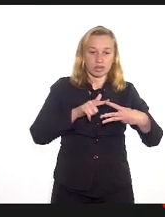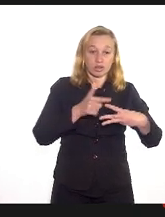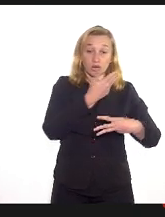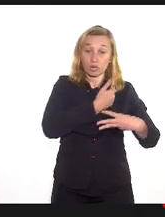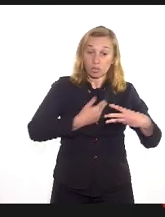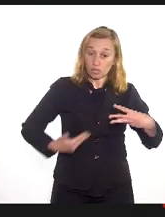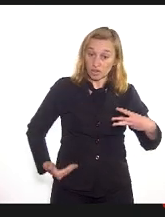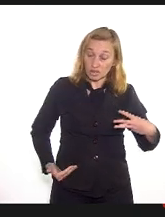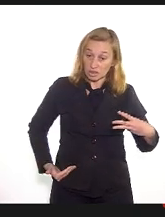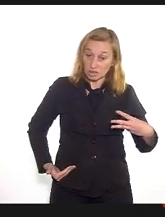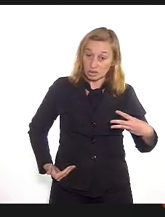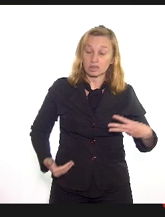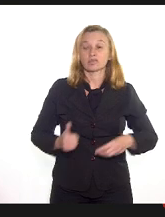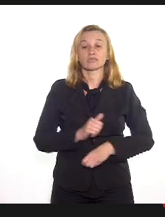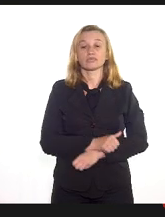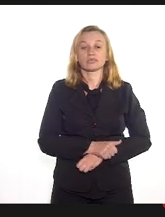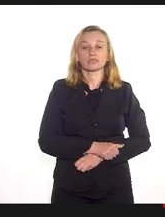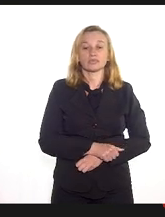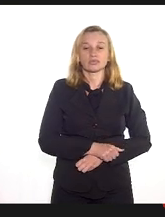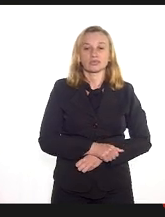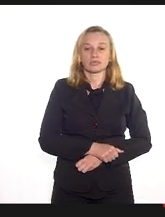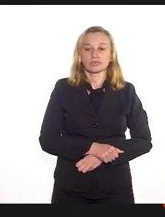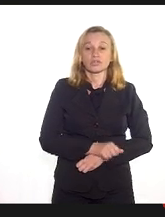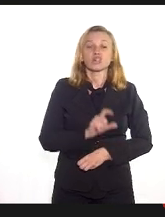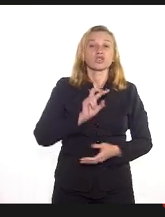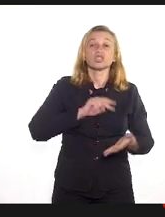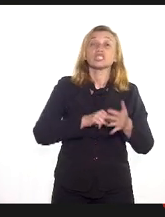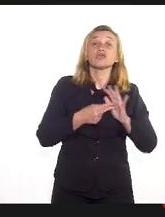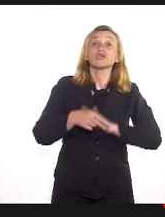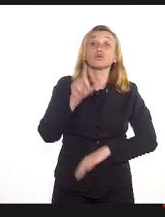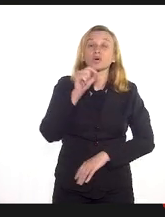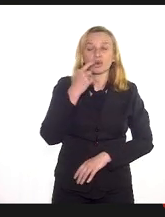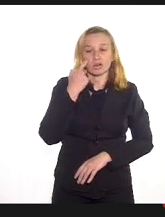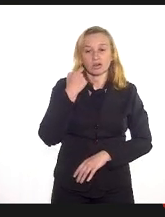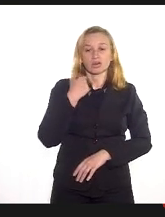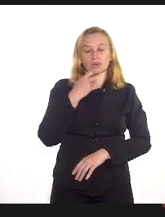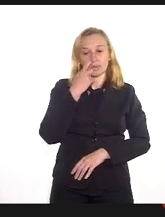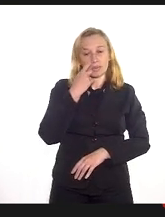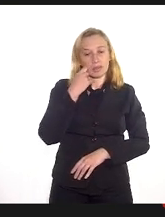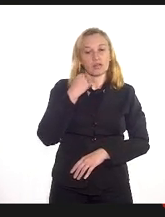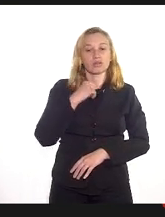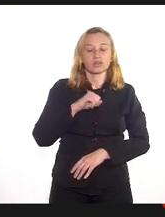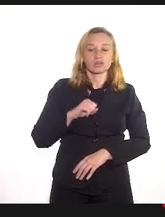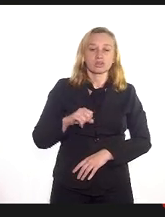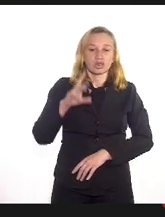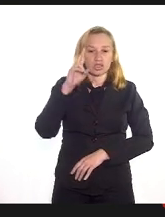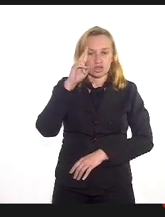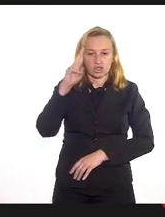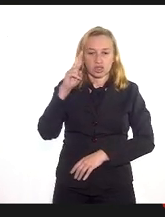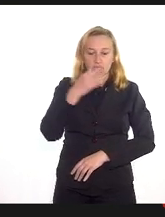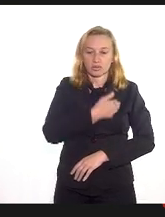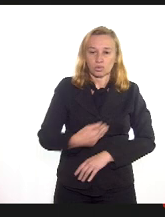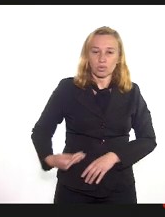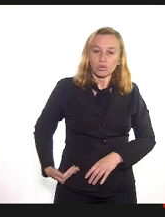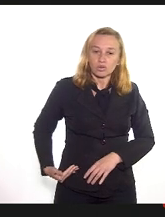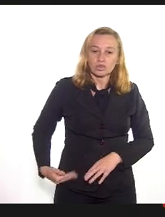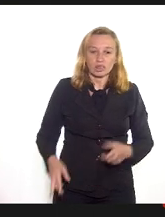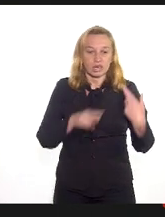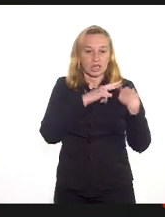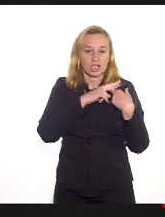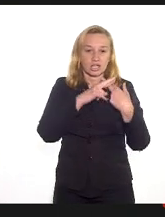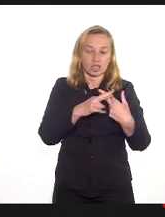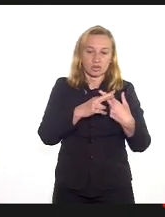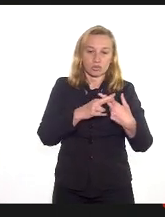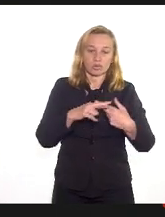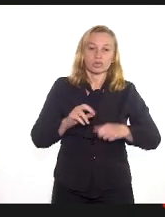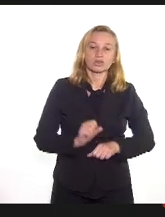governança. Governança significando cadeias de autoridade, cadeias de